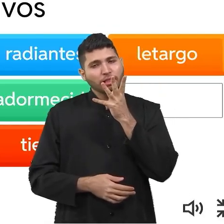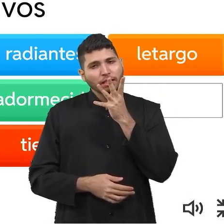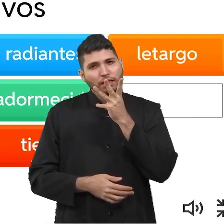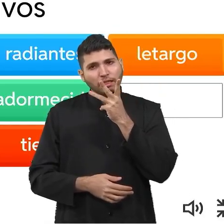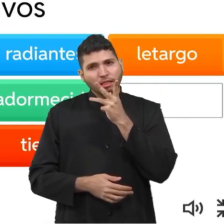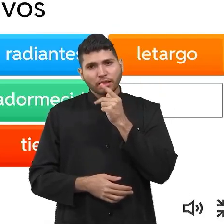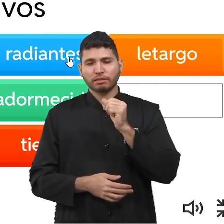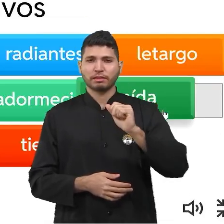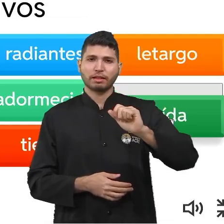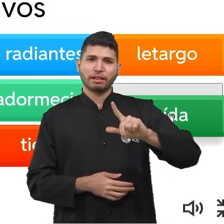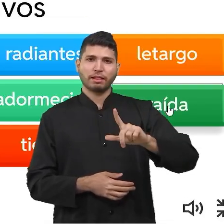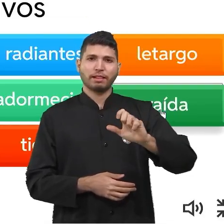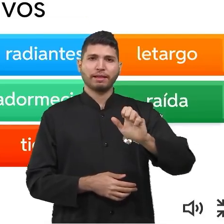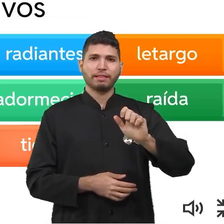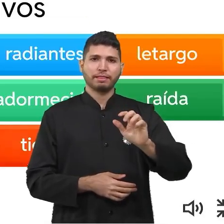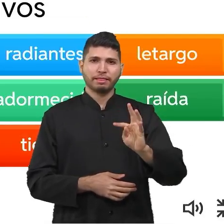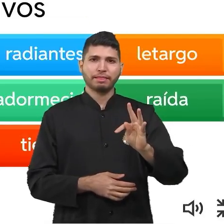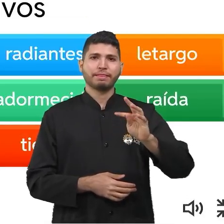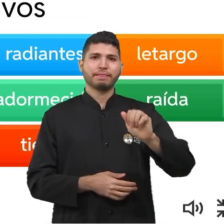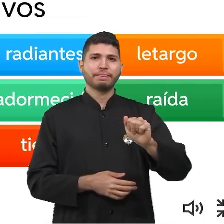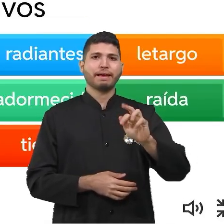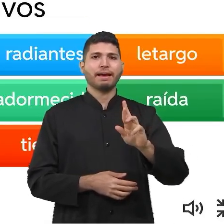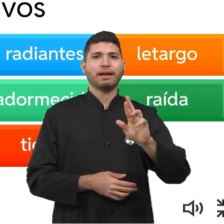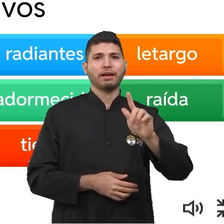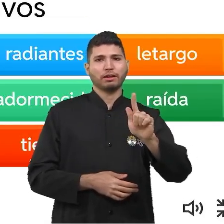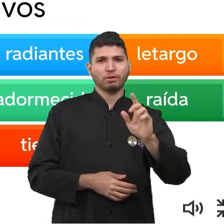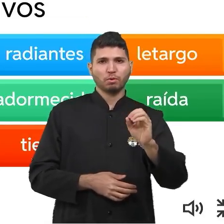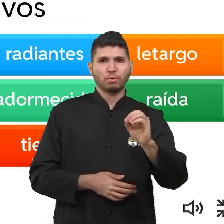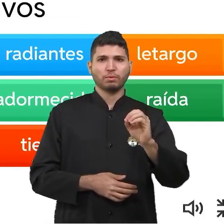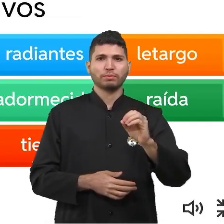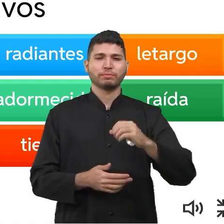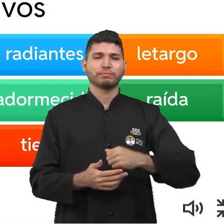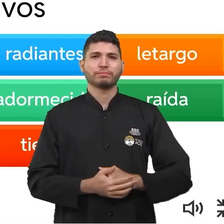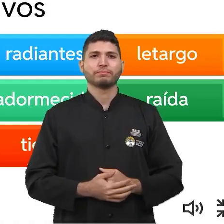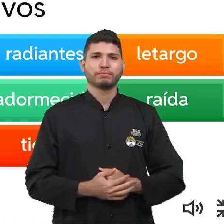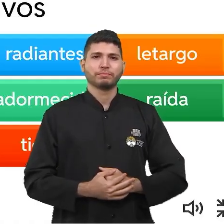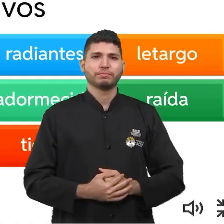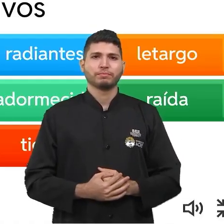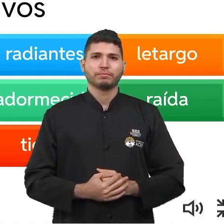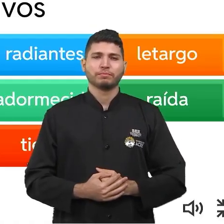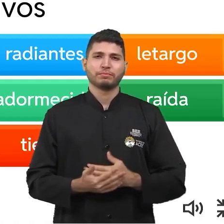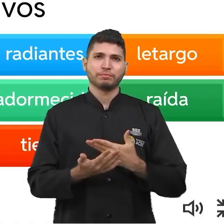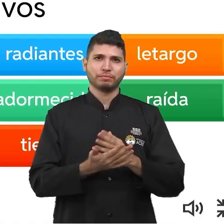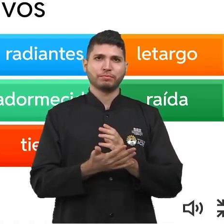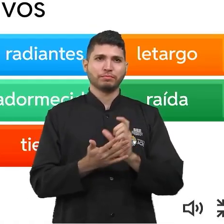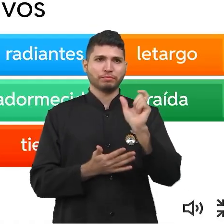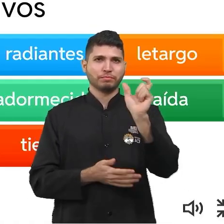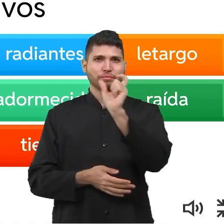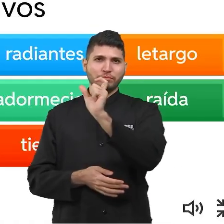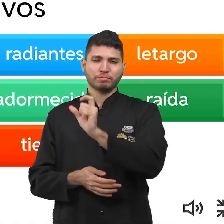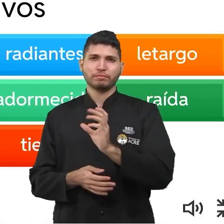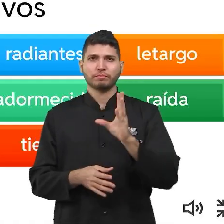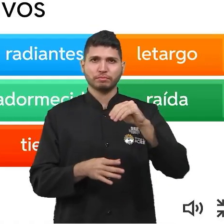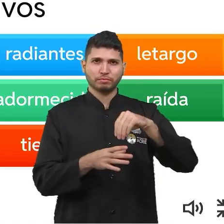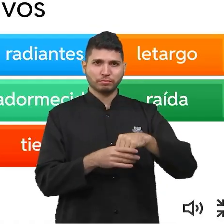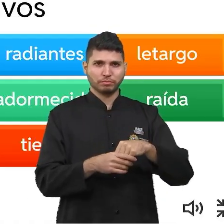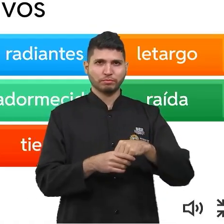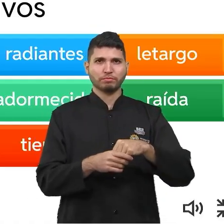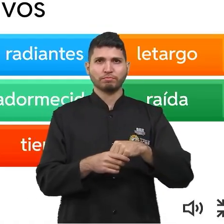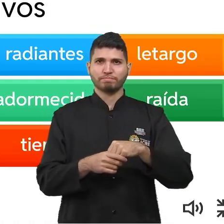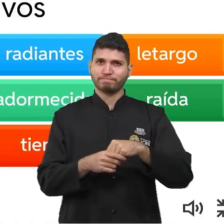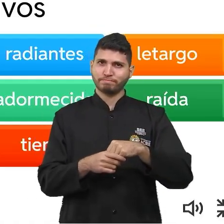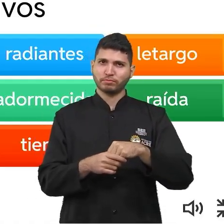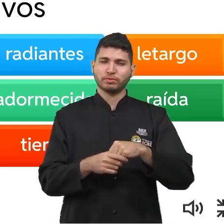Aqui vamos colocar como substantivo, aqui como adjetivo, tá bom? Mas como eu disse, aqui algumas palavras dessa aqui, dentro de uma relação horizontal, elas